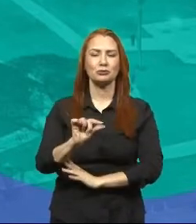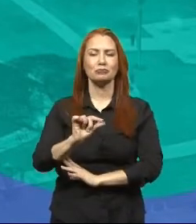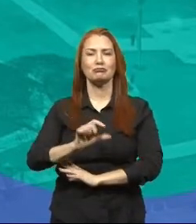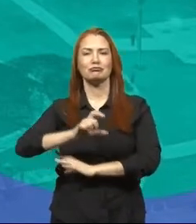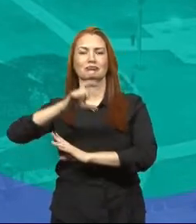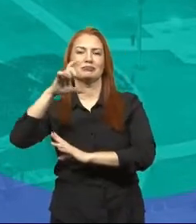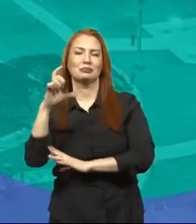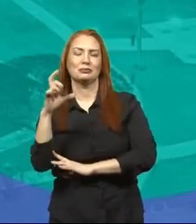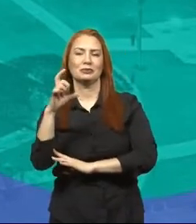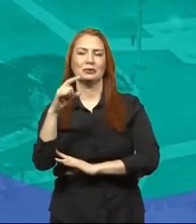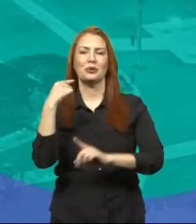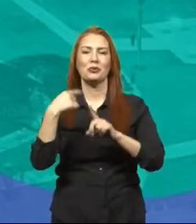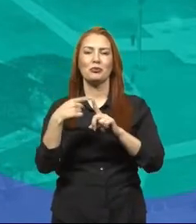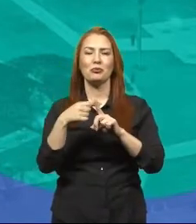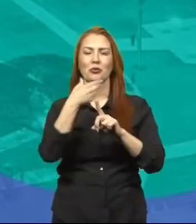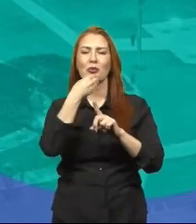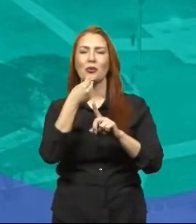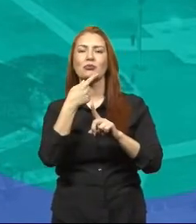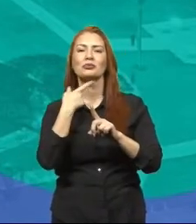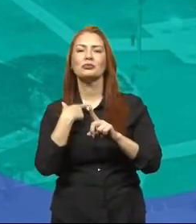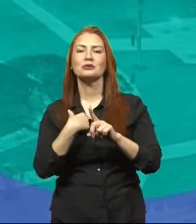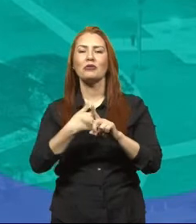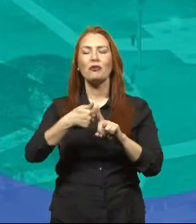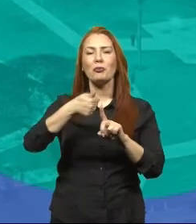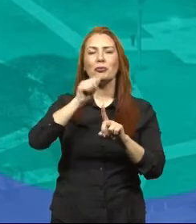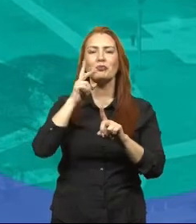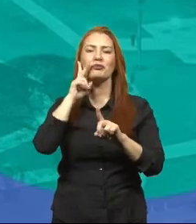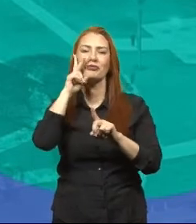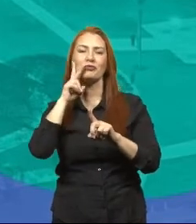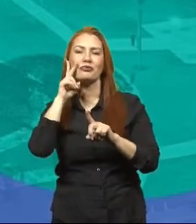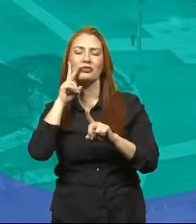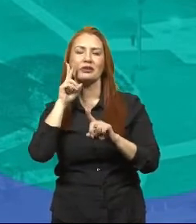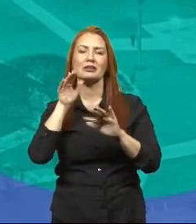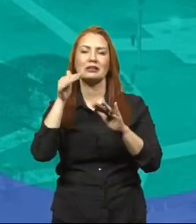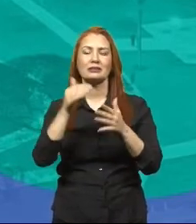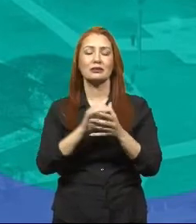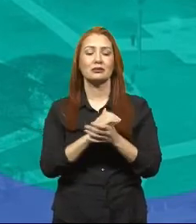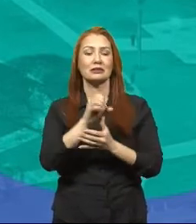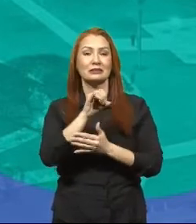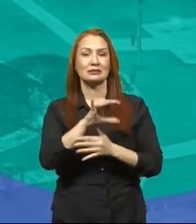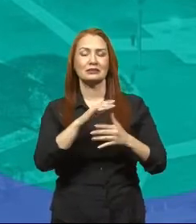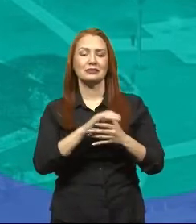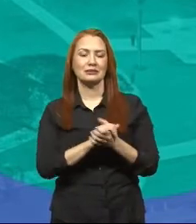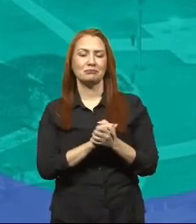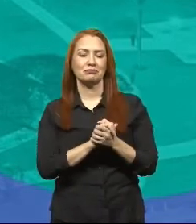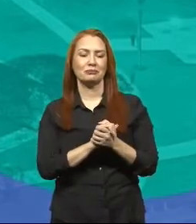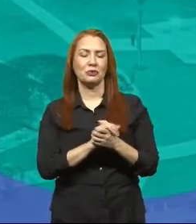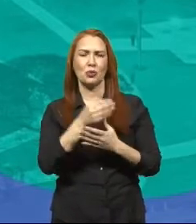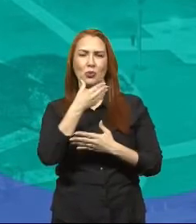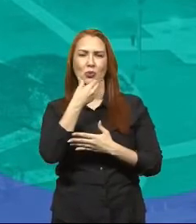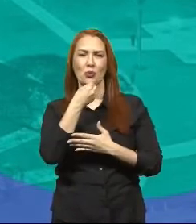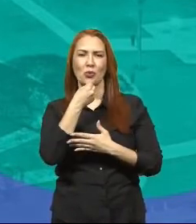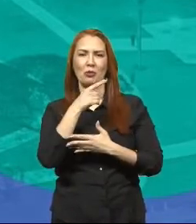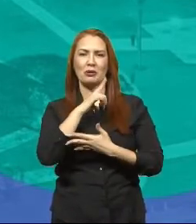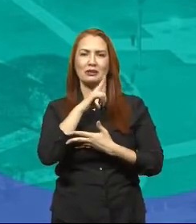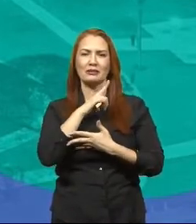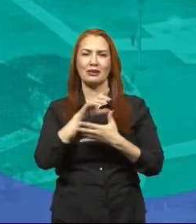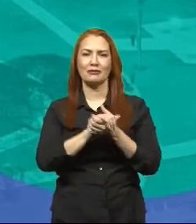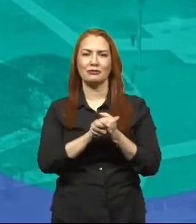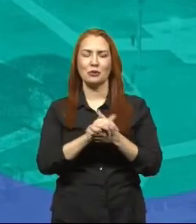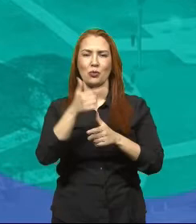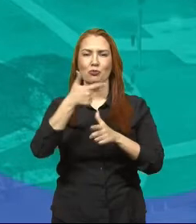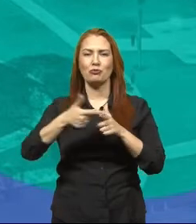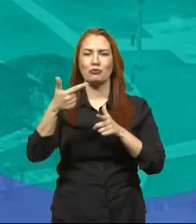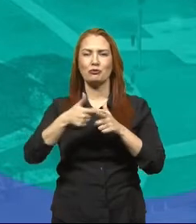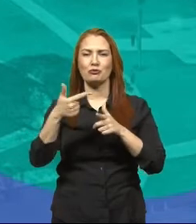não, para que os vinhos fossem preservados. E daí ele percebeu um problema complicado. Quando ele teve um problema com a adega, ele não tinha mãos remotas. Ele teve que ligar